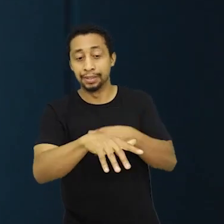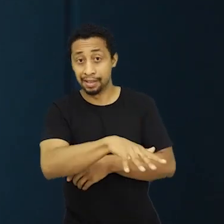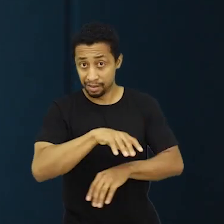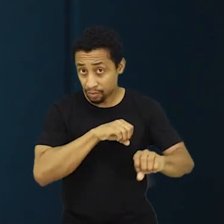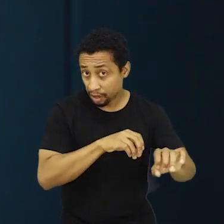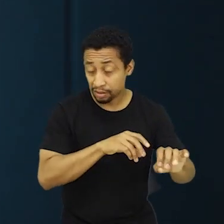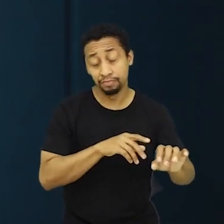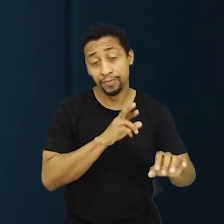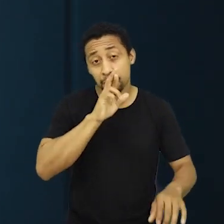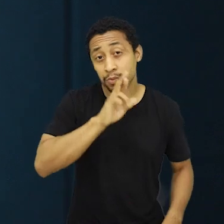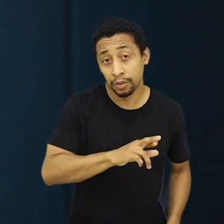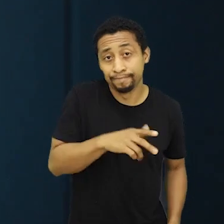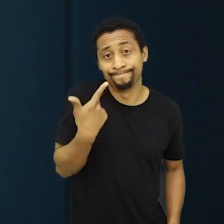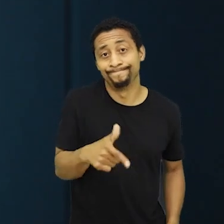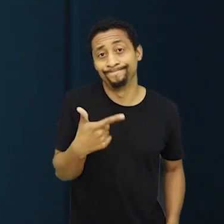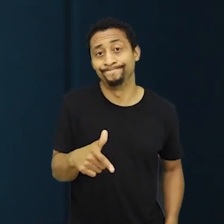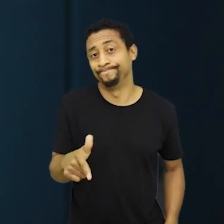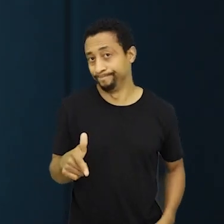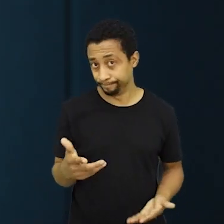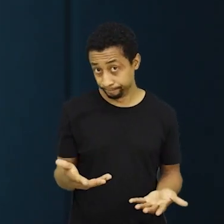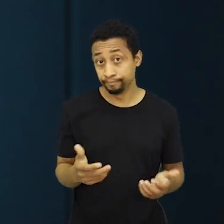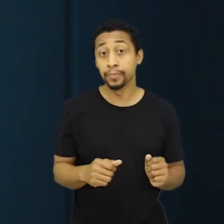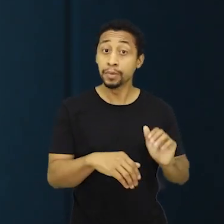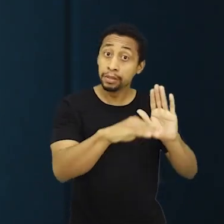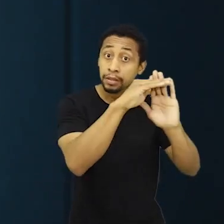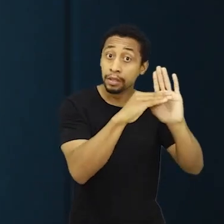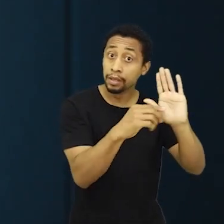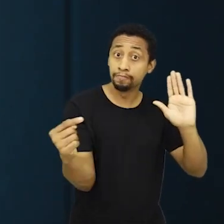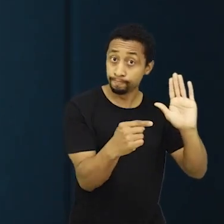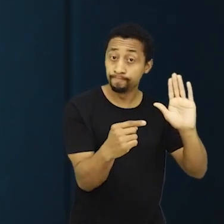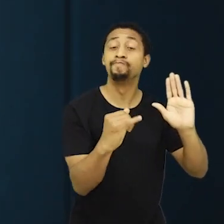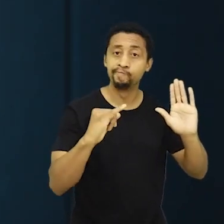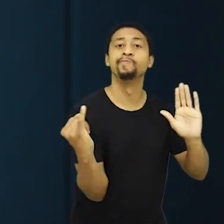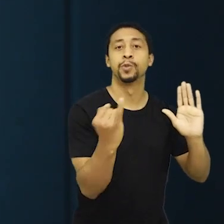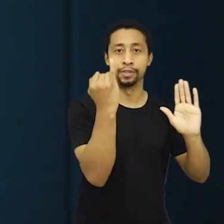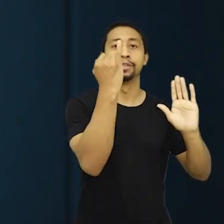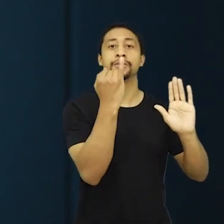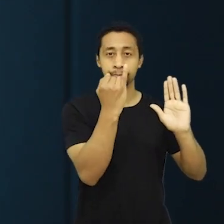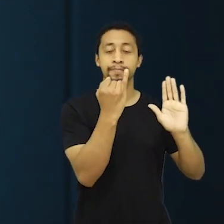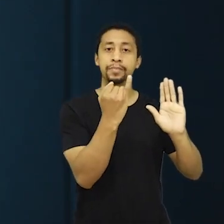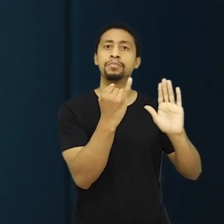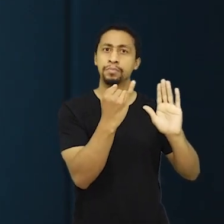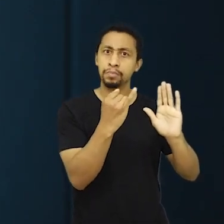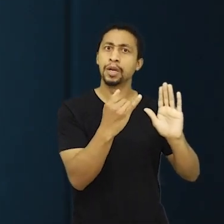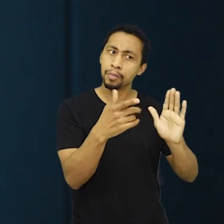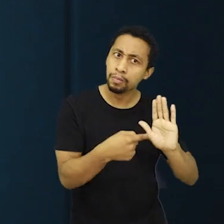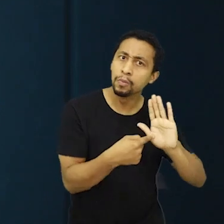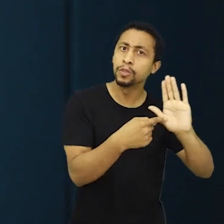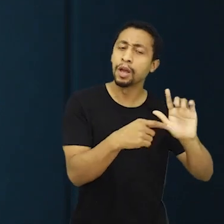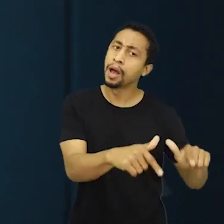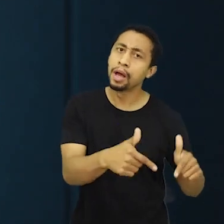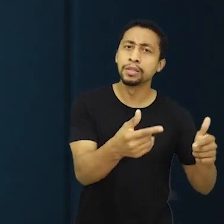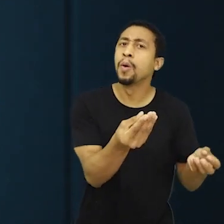educação. Eu acho que esse princípio ele é muito forte e ele orienta as nossas ações,